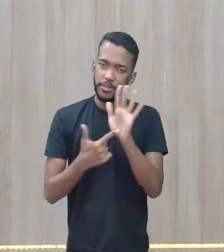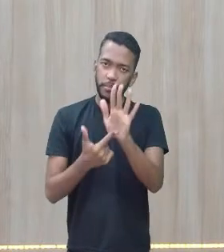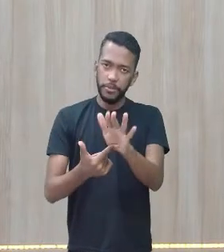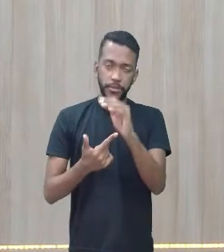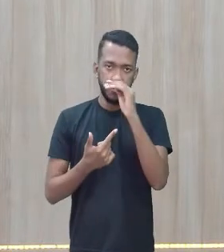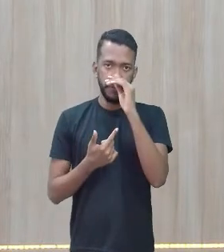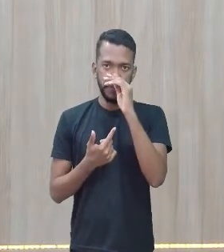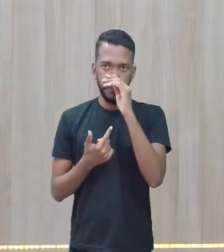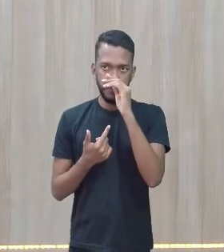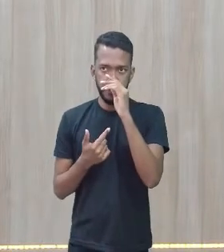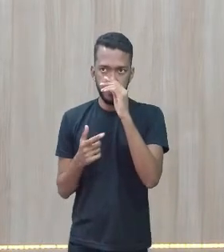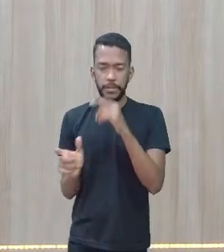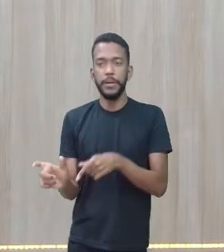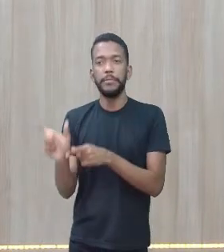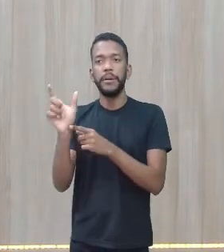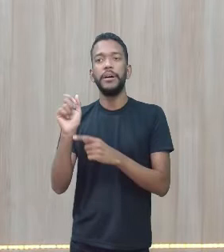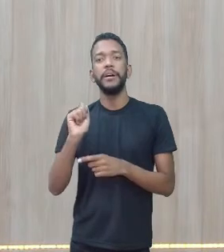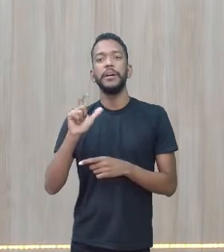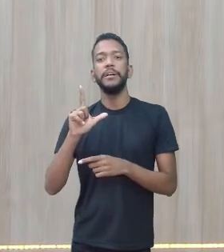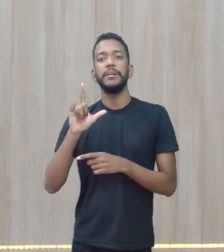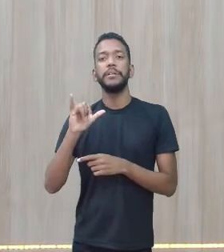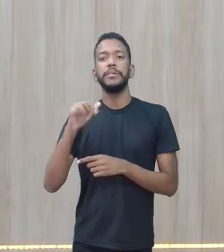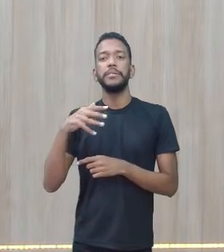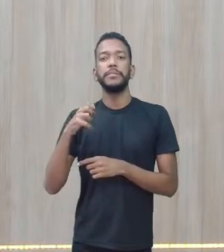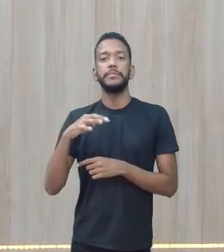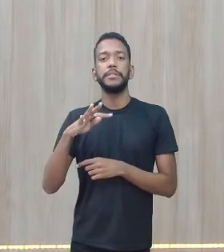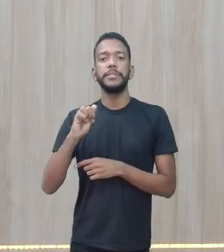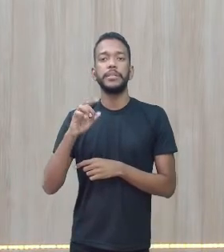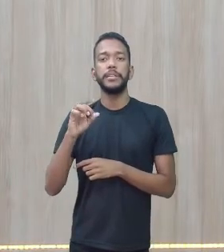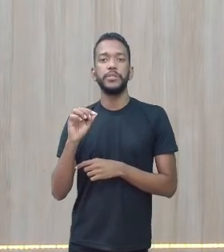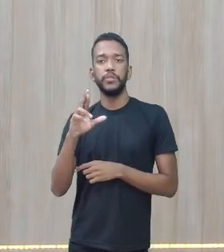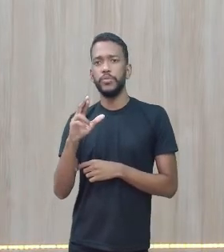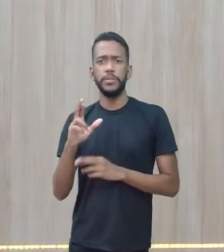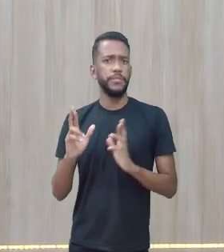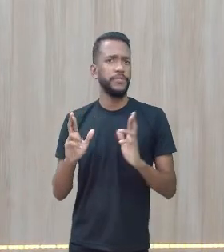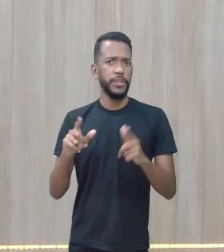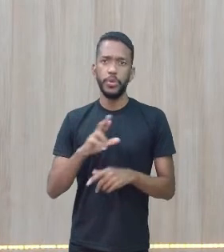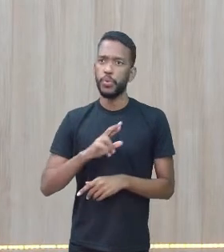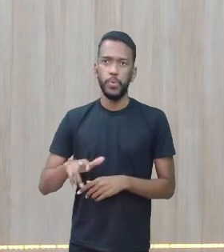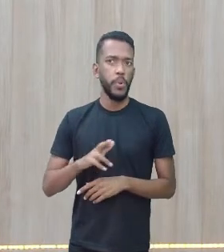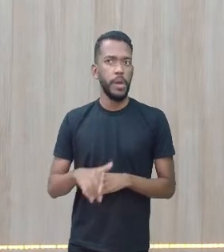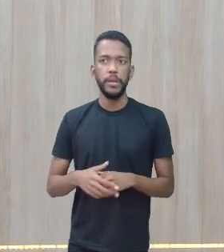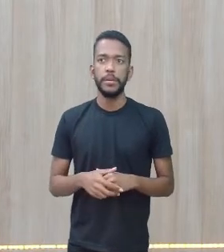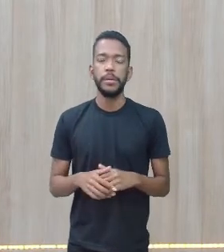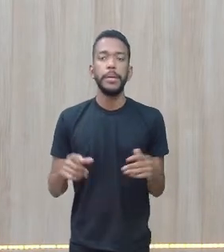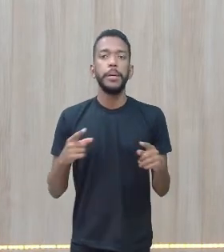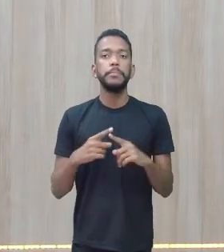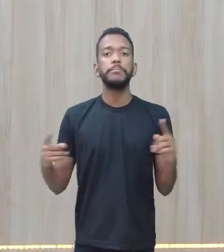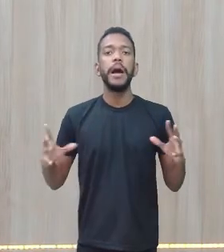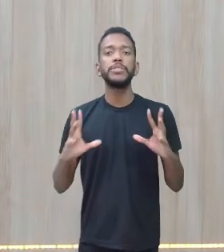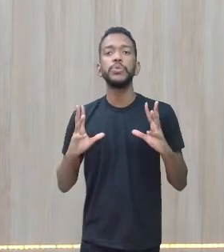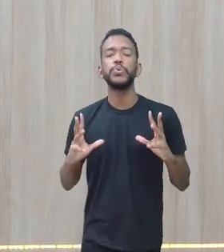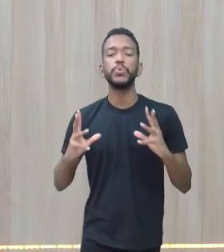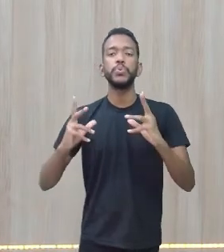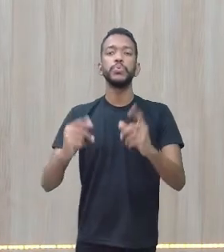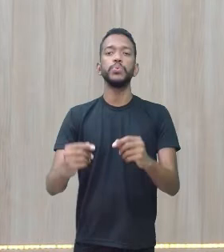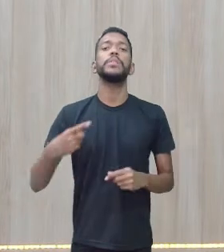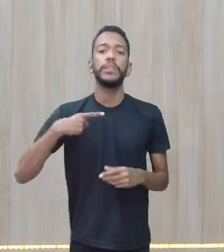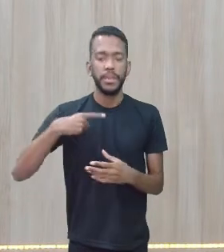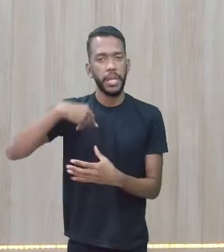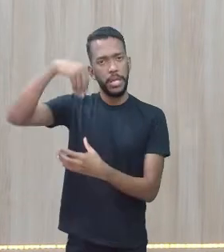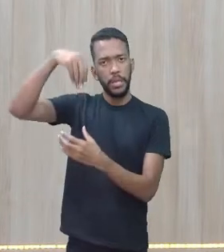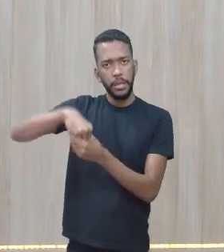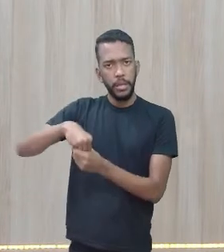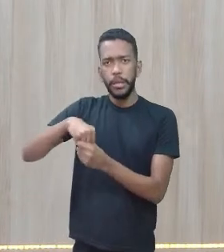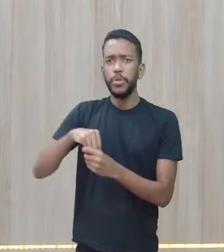vocês. Na palavra alimentador não é diferente, mas todas têm essa parte que